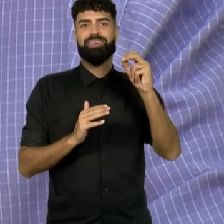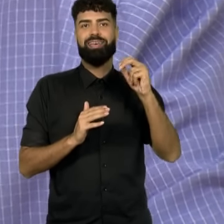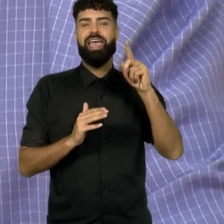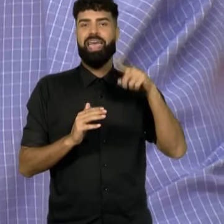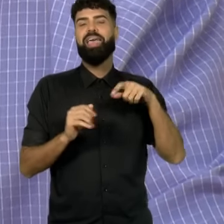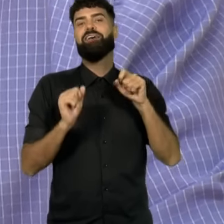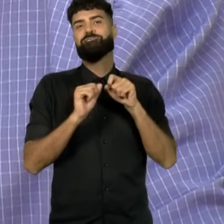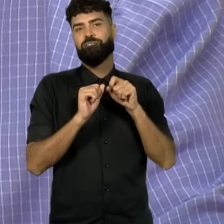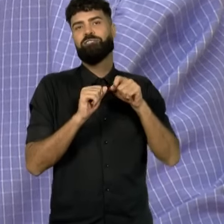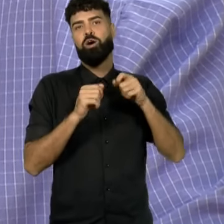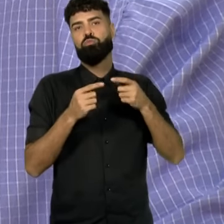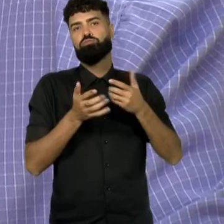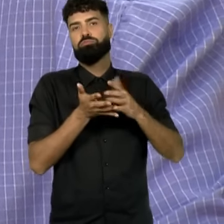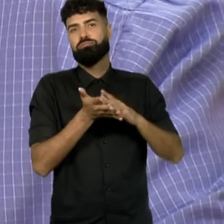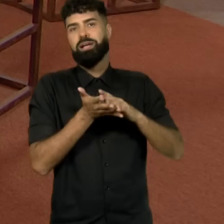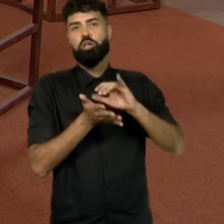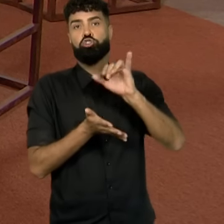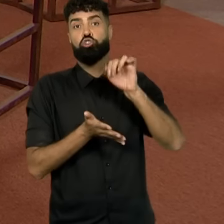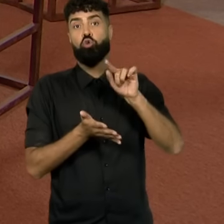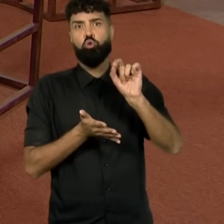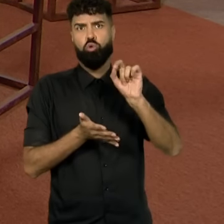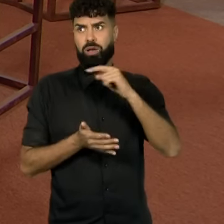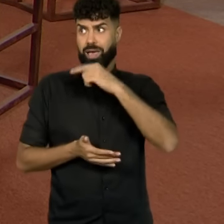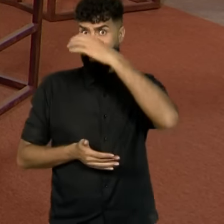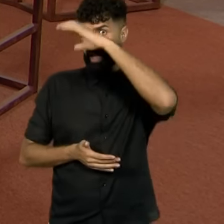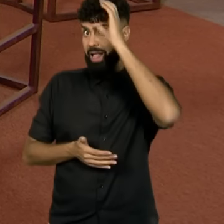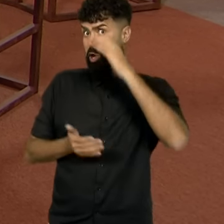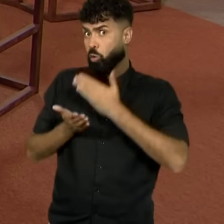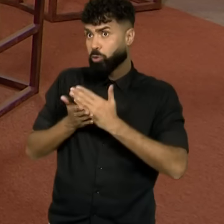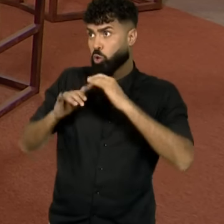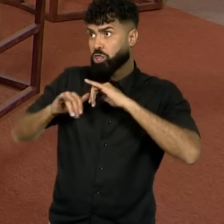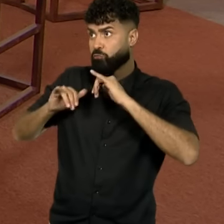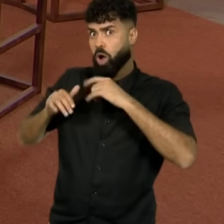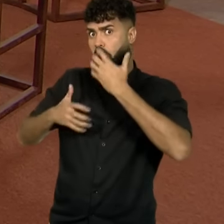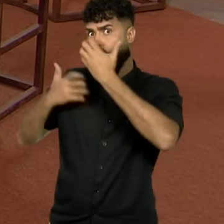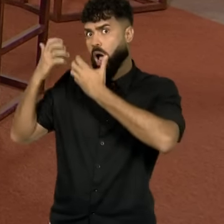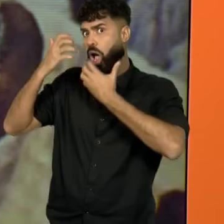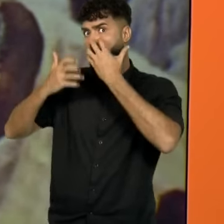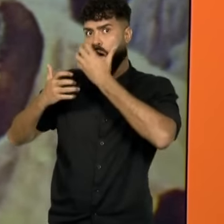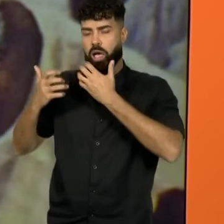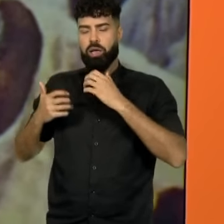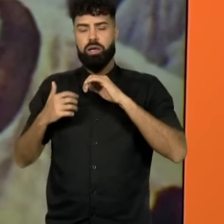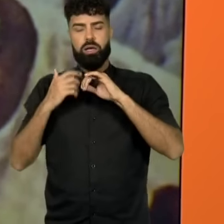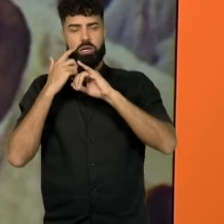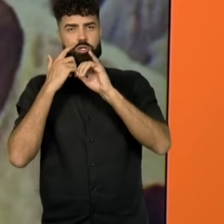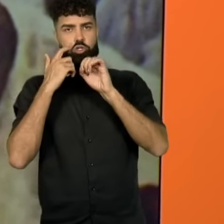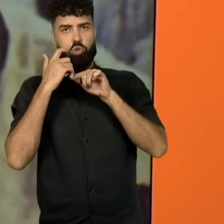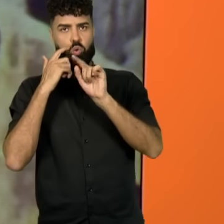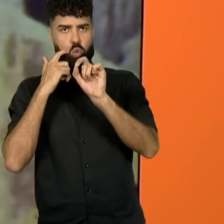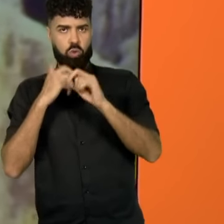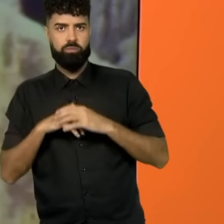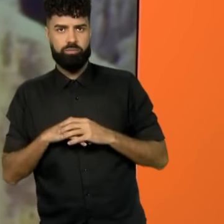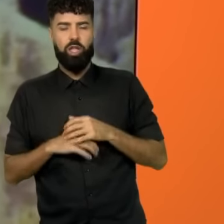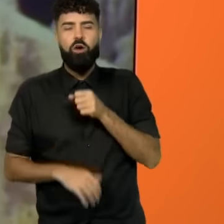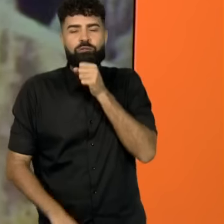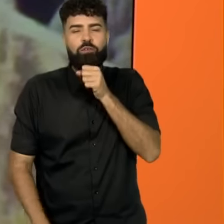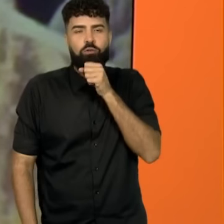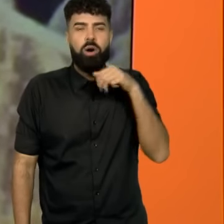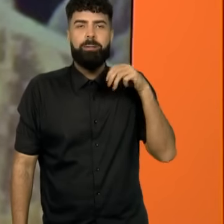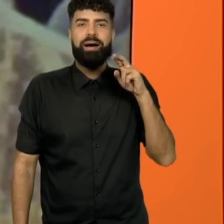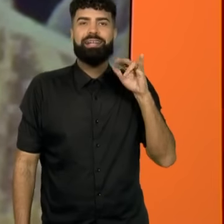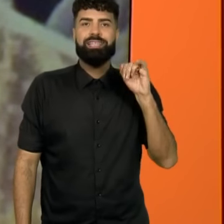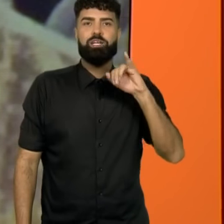inclusive, foi uma das primeiras pessoas a divulgar o Jongo. Ah, é? A vovó... Aquela ali, a vovó Maria Joana Rezadeira. Era mãe de santo